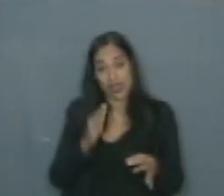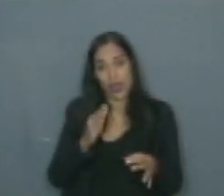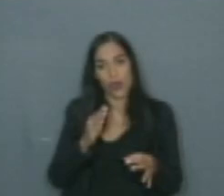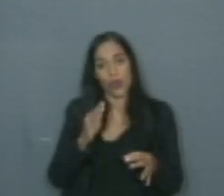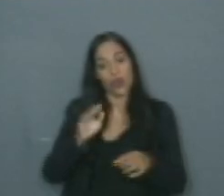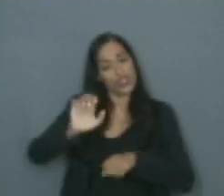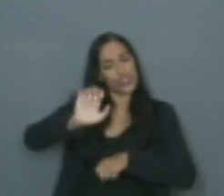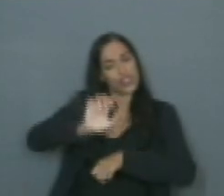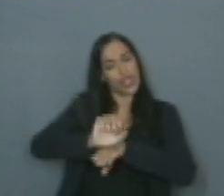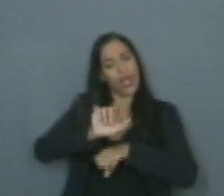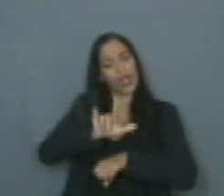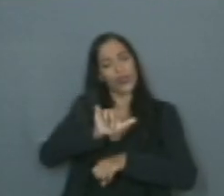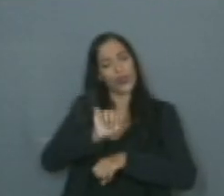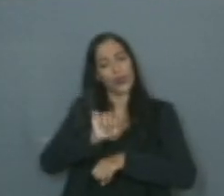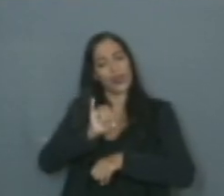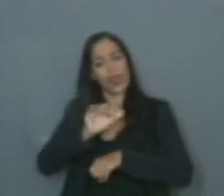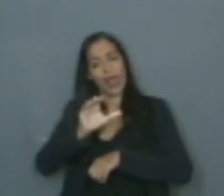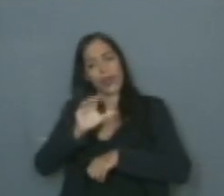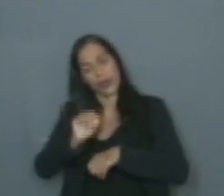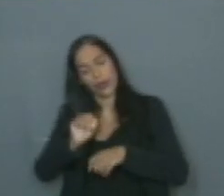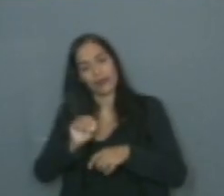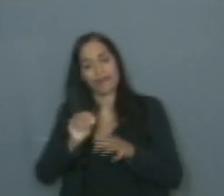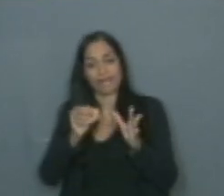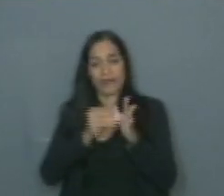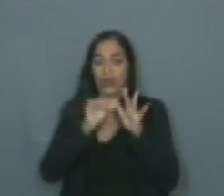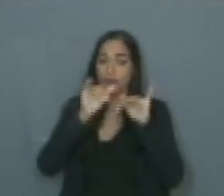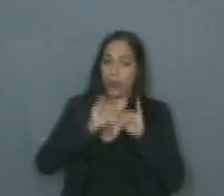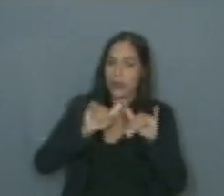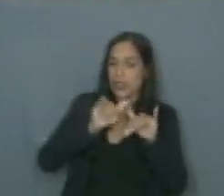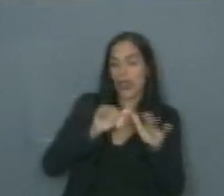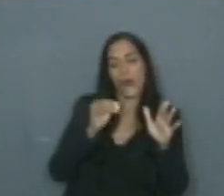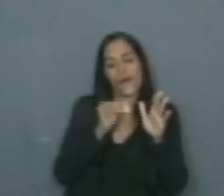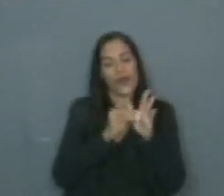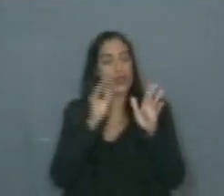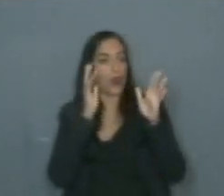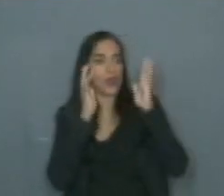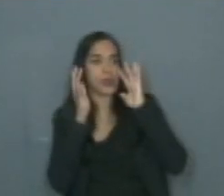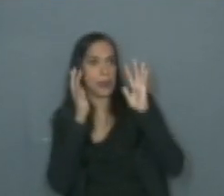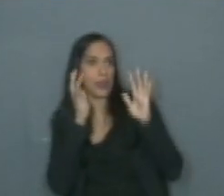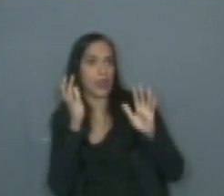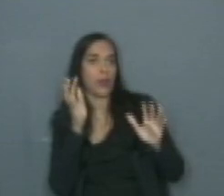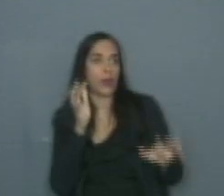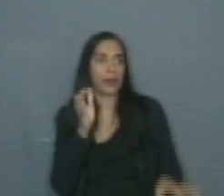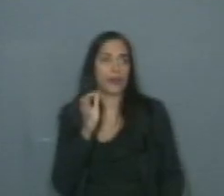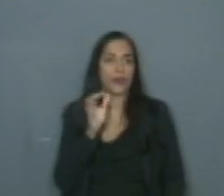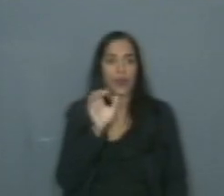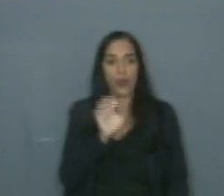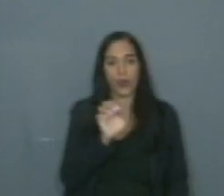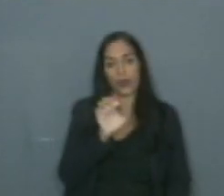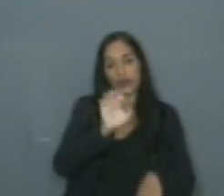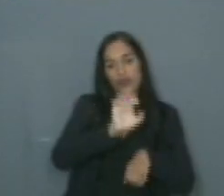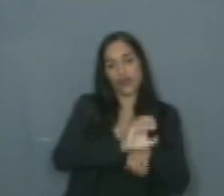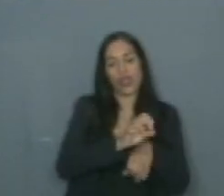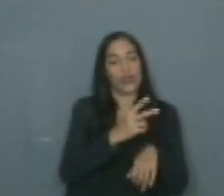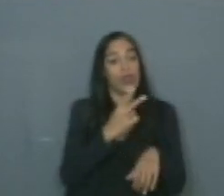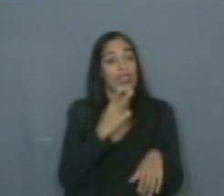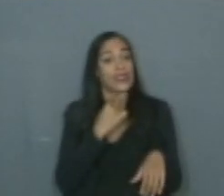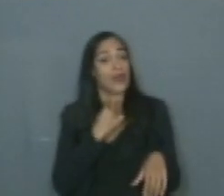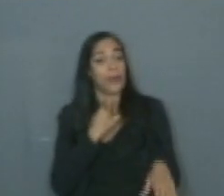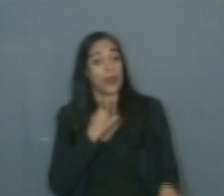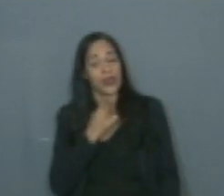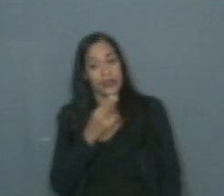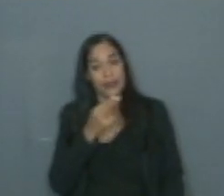Estado laico, pela falta de informação e conhecimento, tende-se a dizer assim, o Estado não pode ser